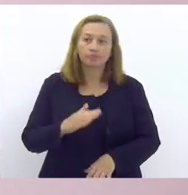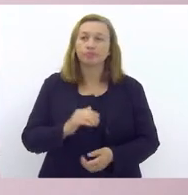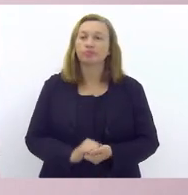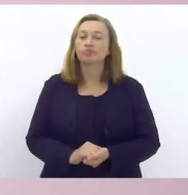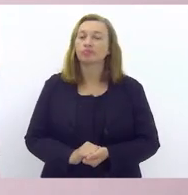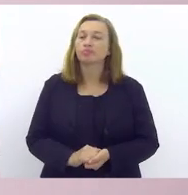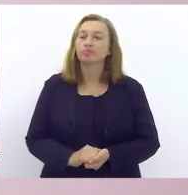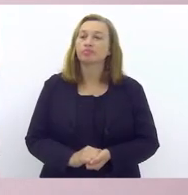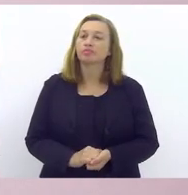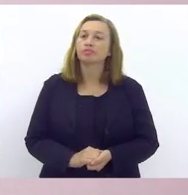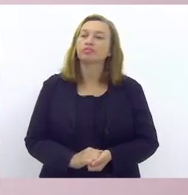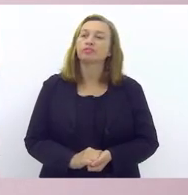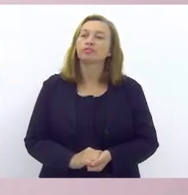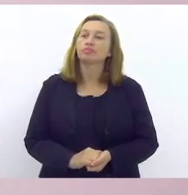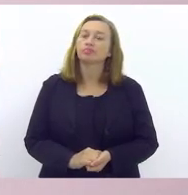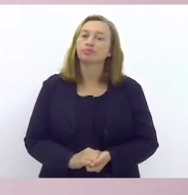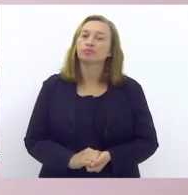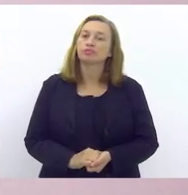a questão